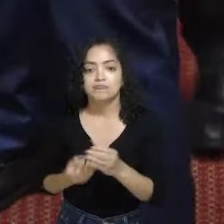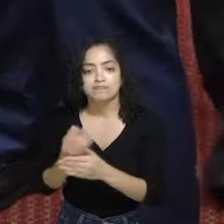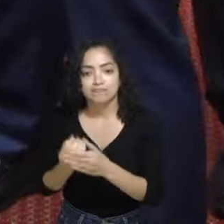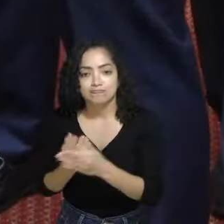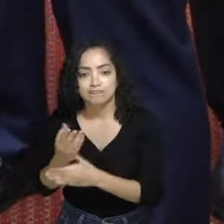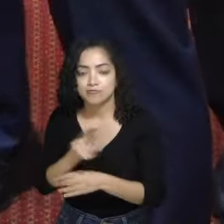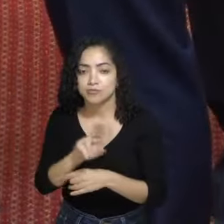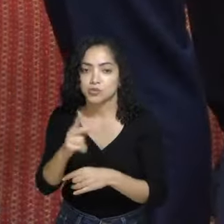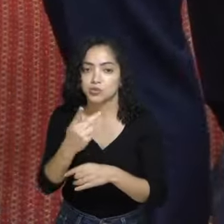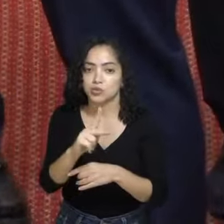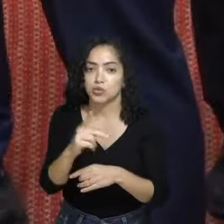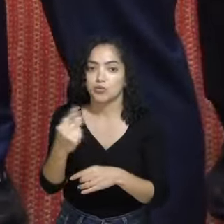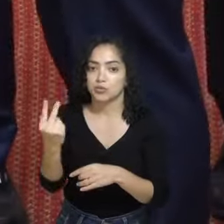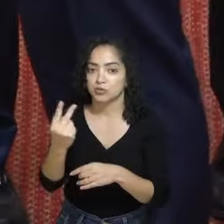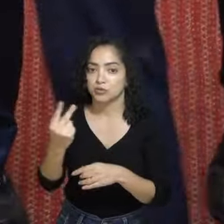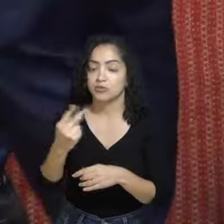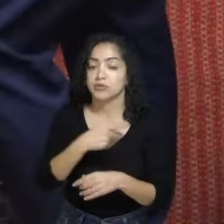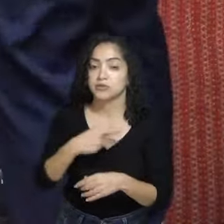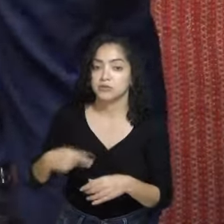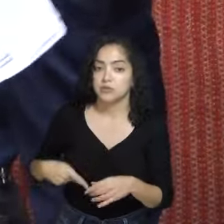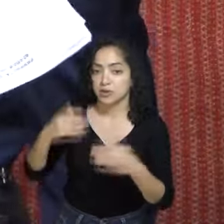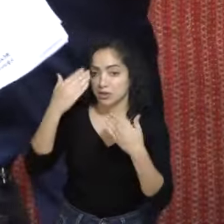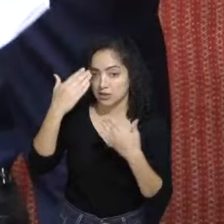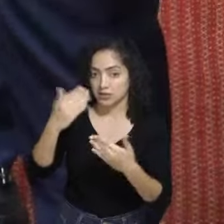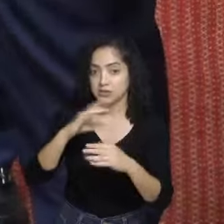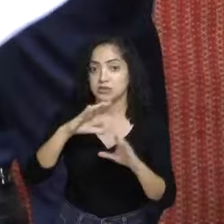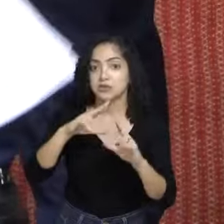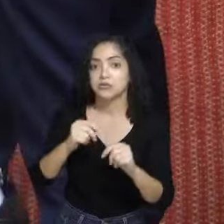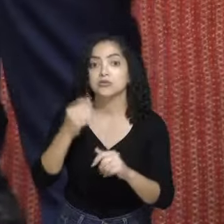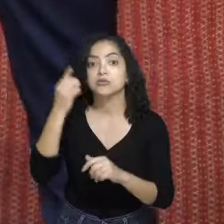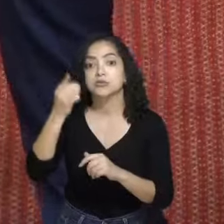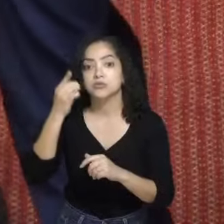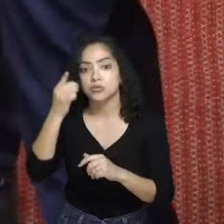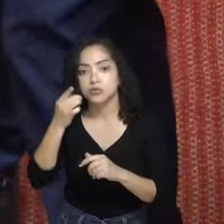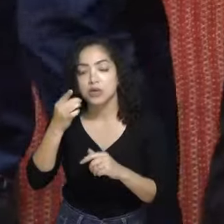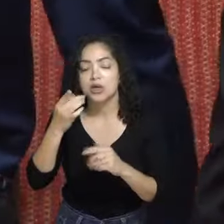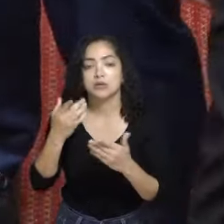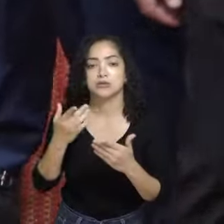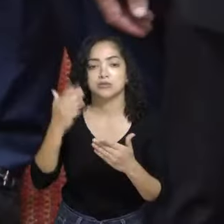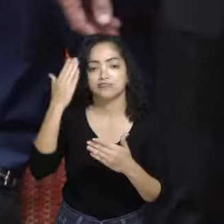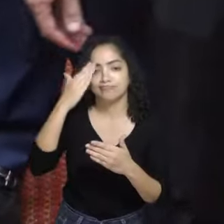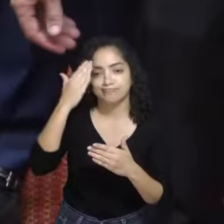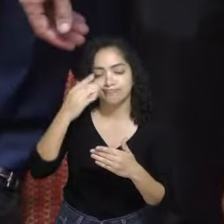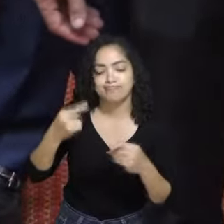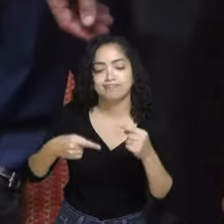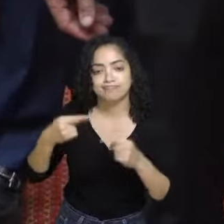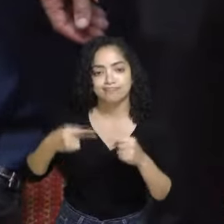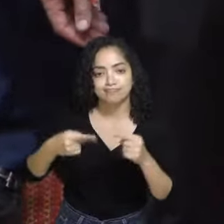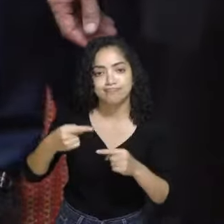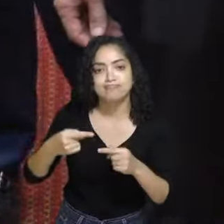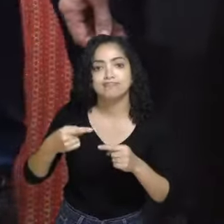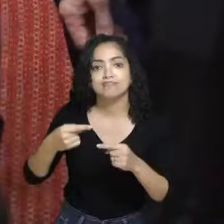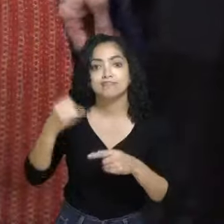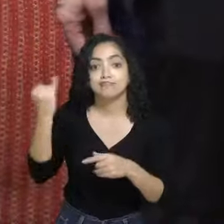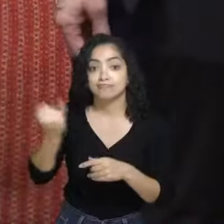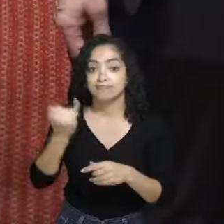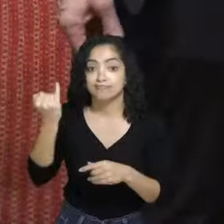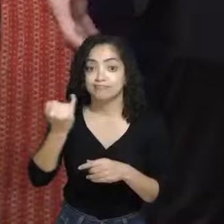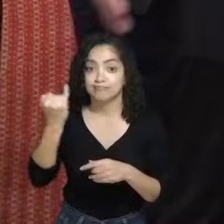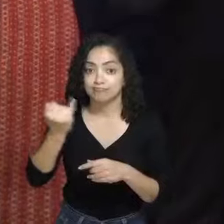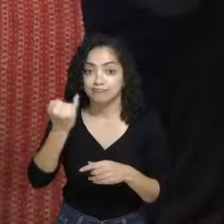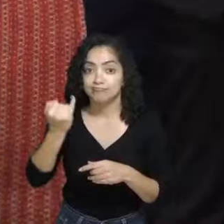do vice-presidente, agradecer a todos os deputados aqui pela compreensão, pelos debates e pela importância que teve esse ano. Então, de